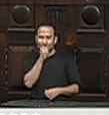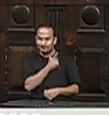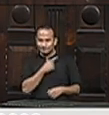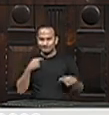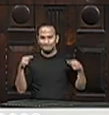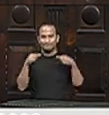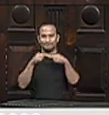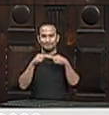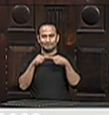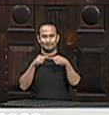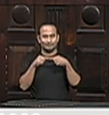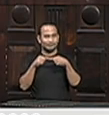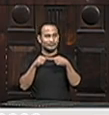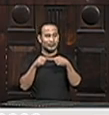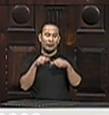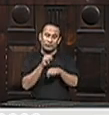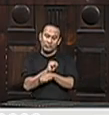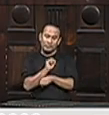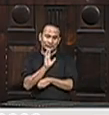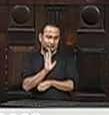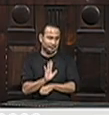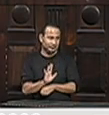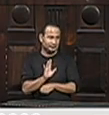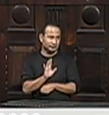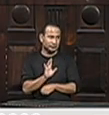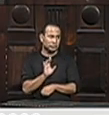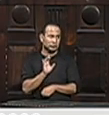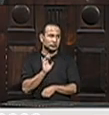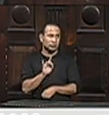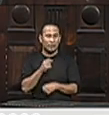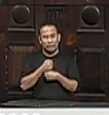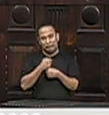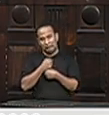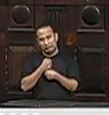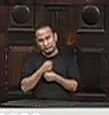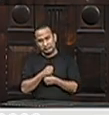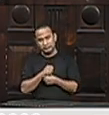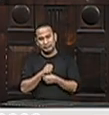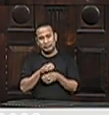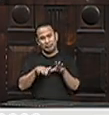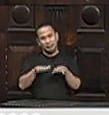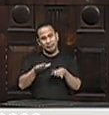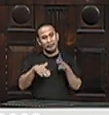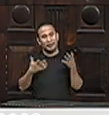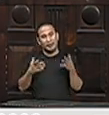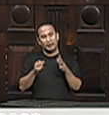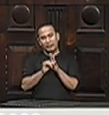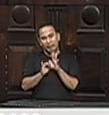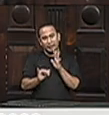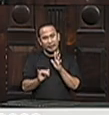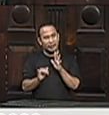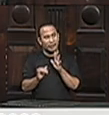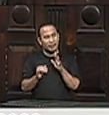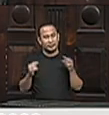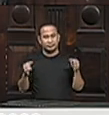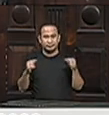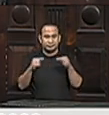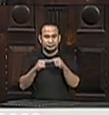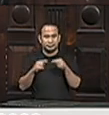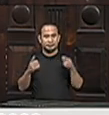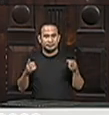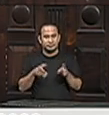estadual. Então não posso nem dizer que esta reivindicação de colocar o presidente da Comissão